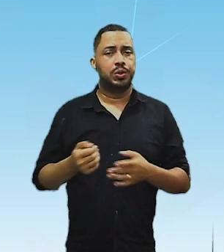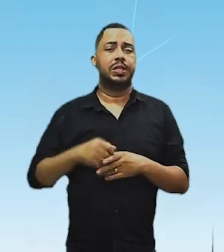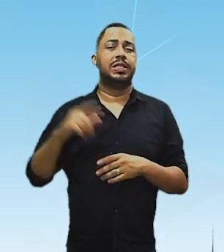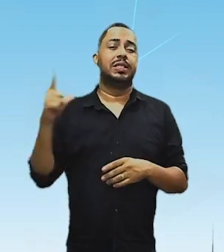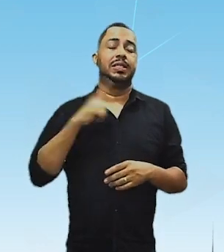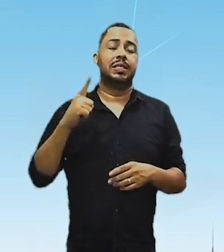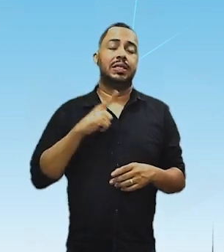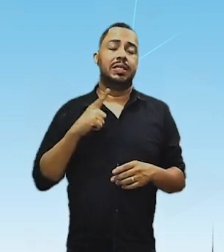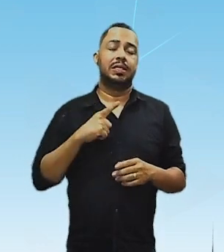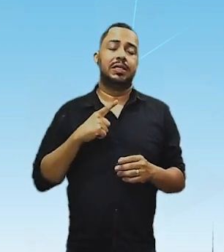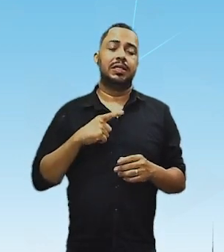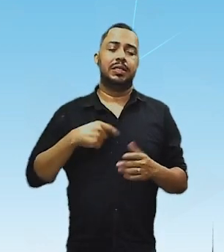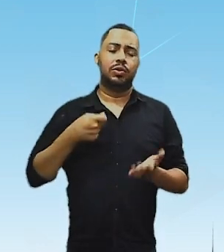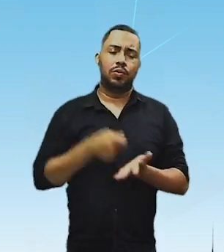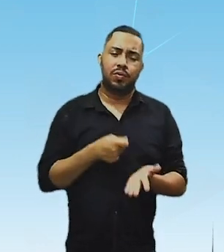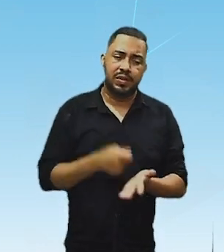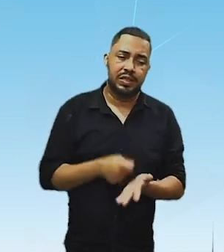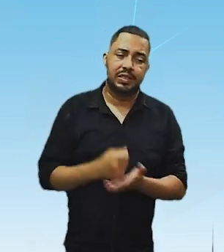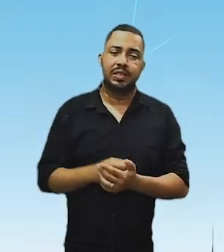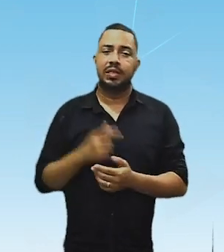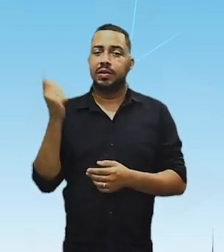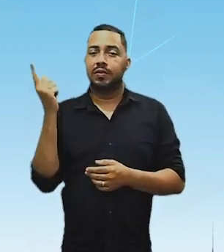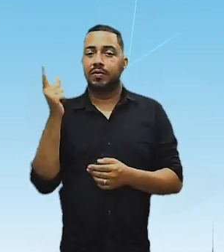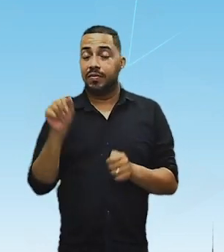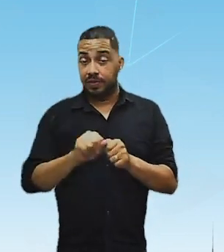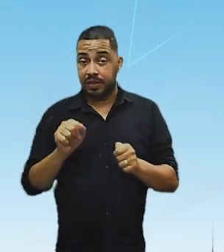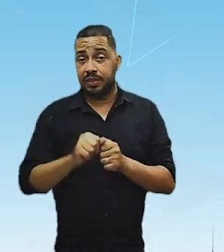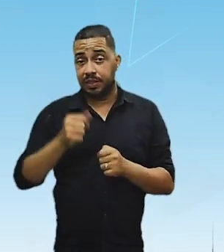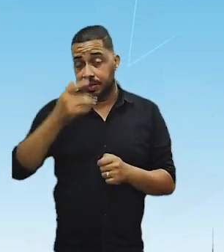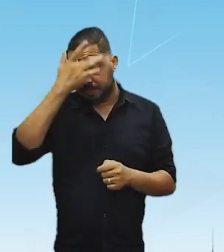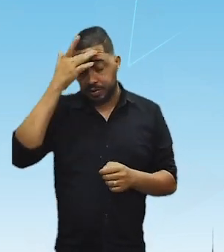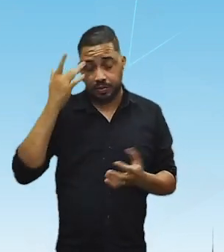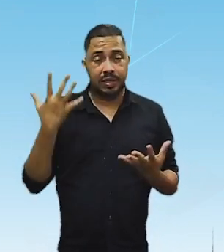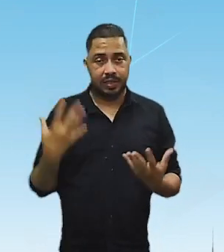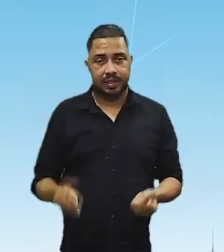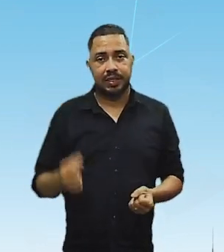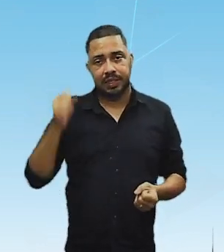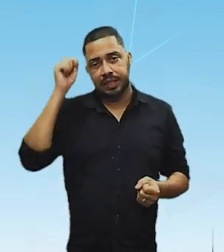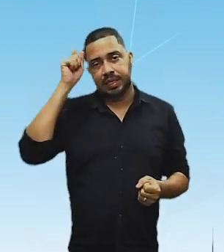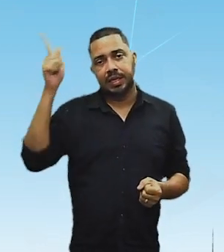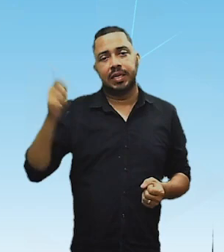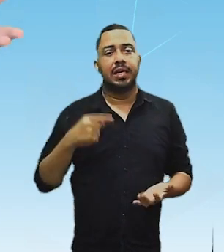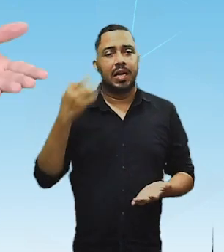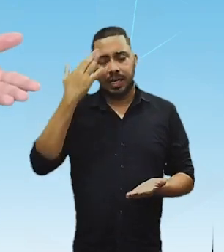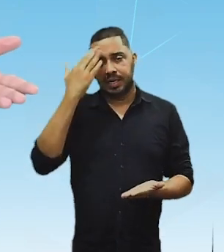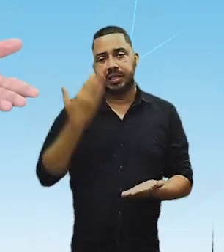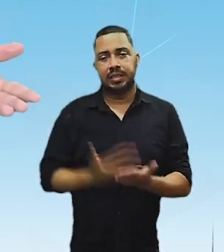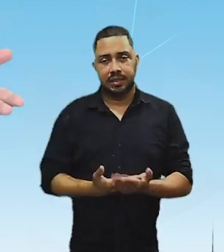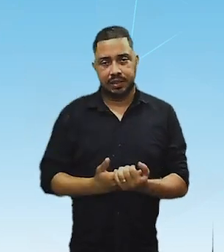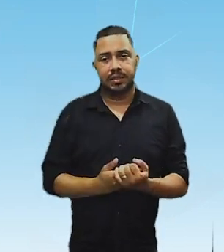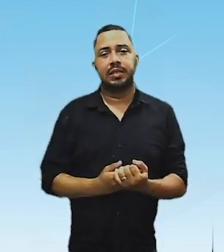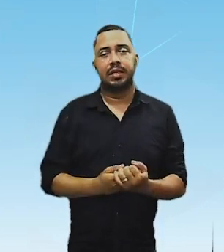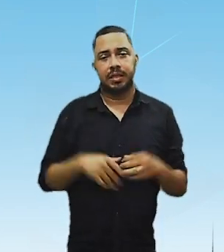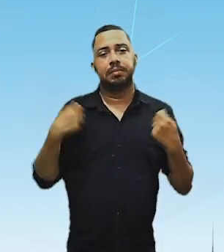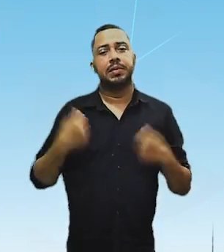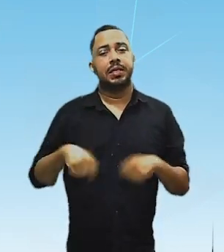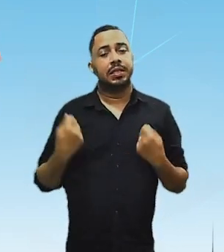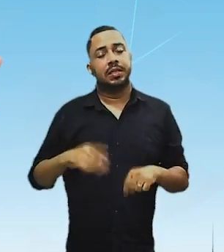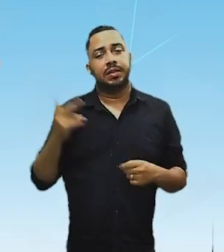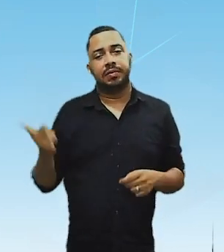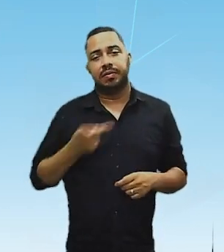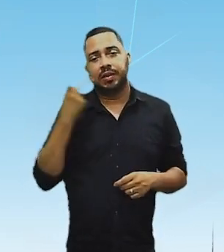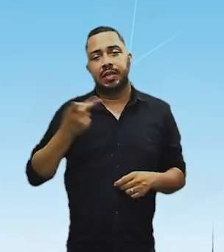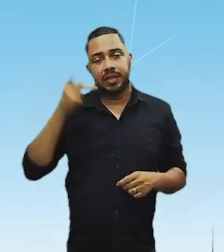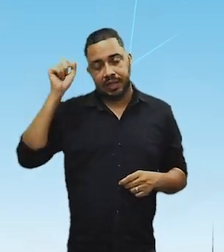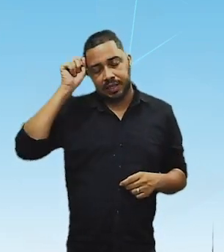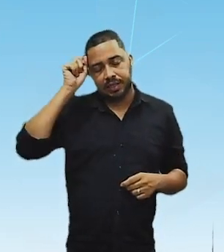de convencer, fazer com que alguém aceite a sua ideia, dê crédito à sua ideia, é preciso falar a ideia do